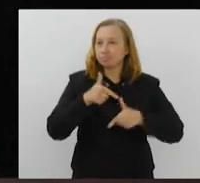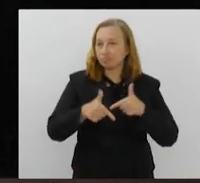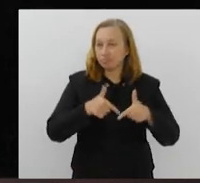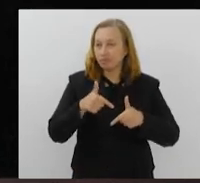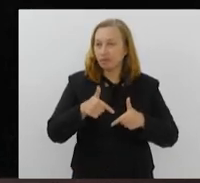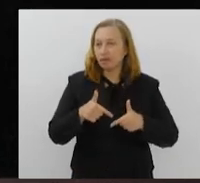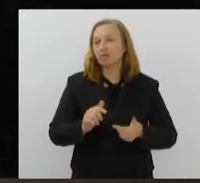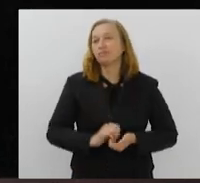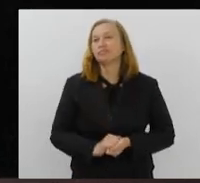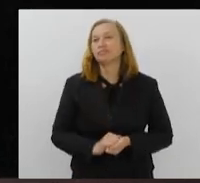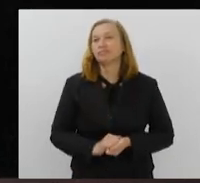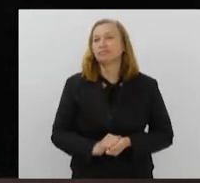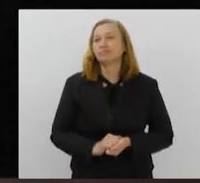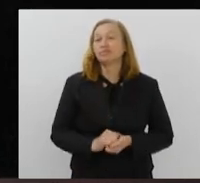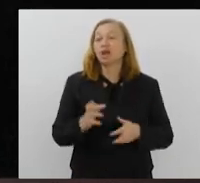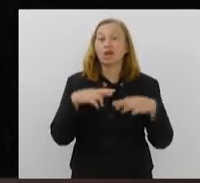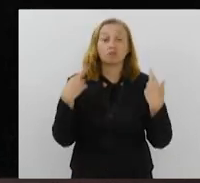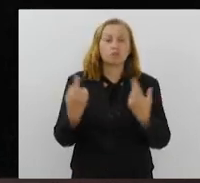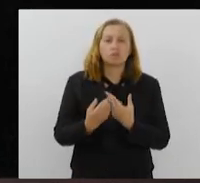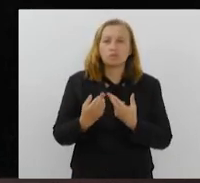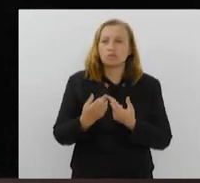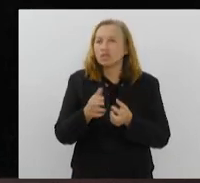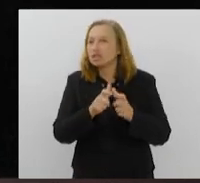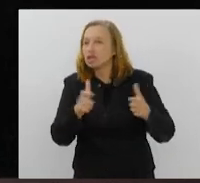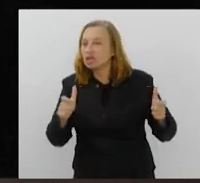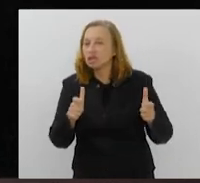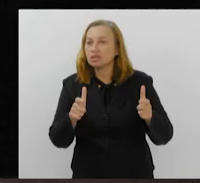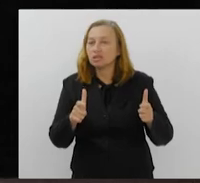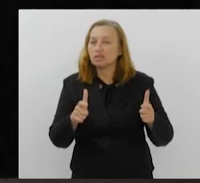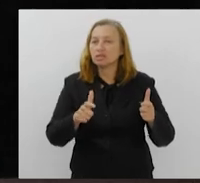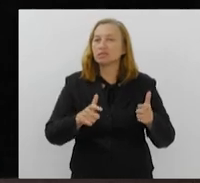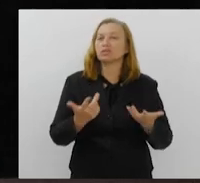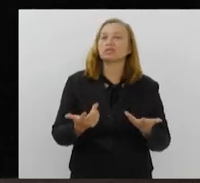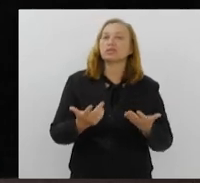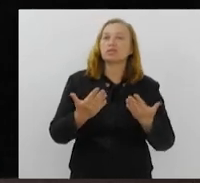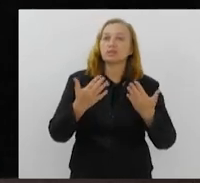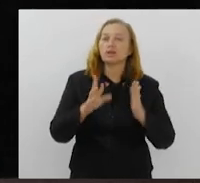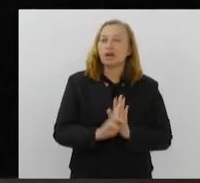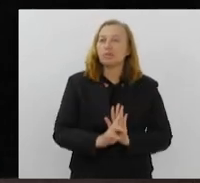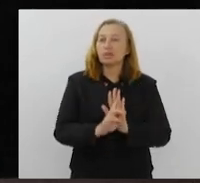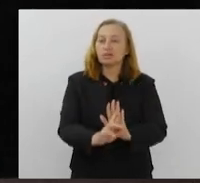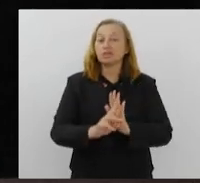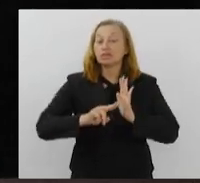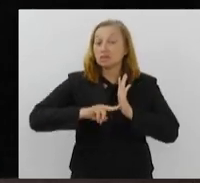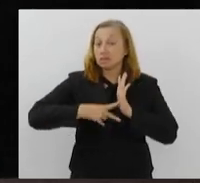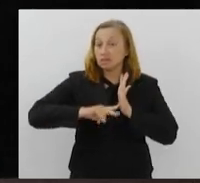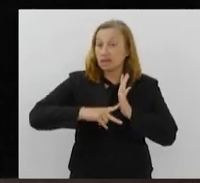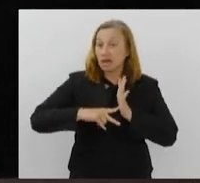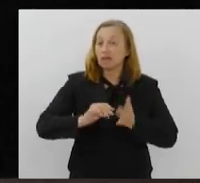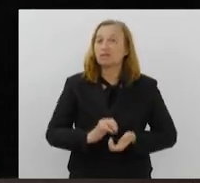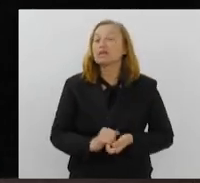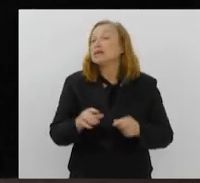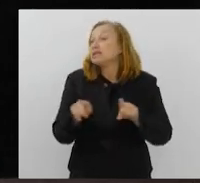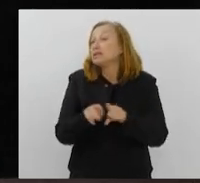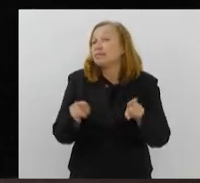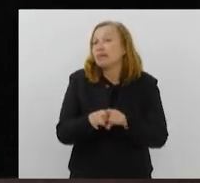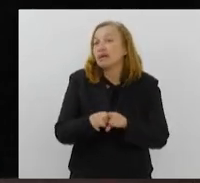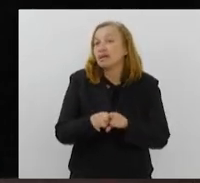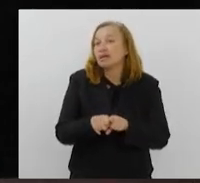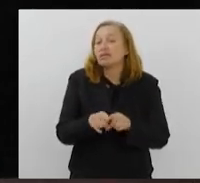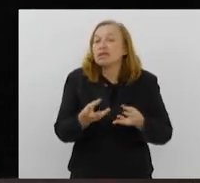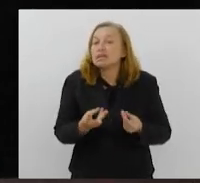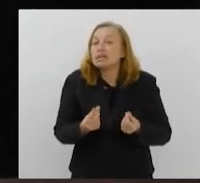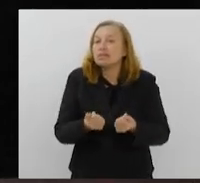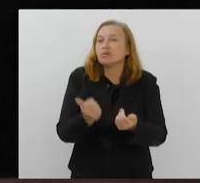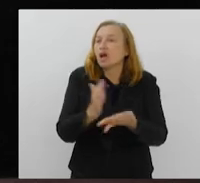rodadas intensas e extensas de negociação com as centrais sindicais, com representantes de diversos sindicatos, e também tentando